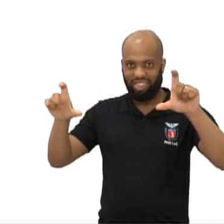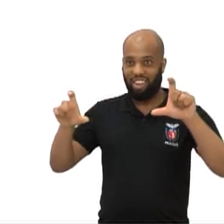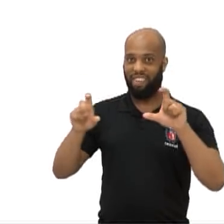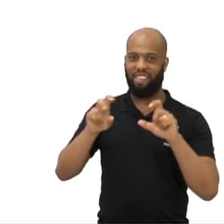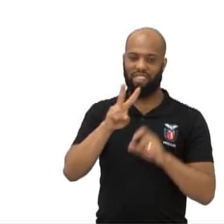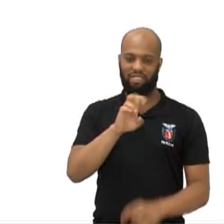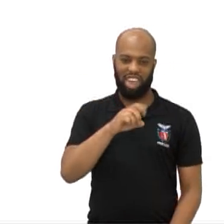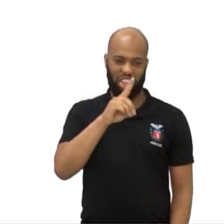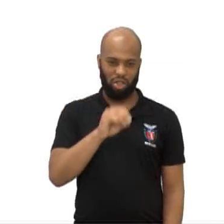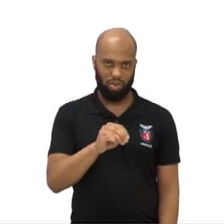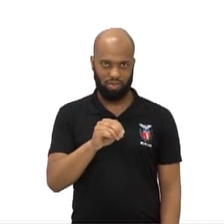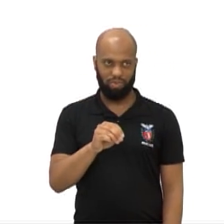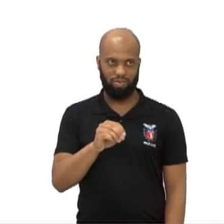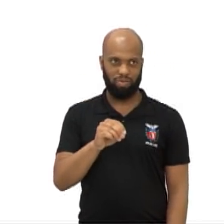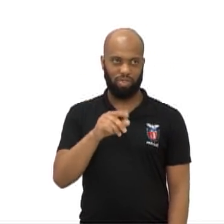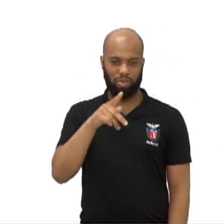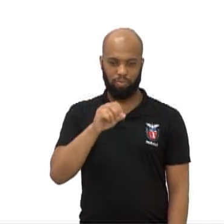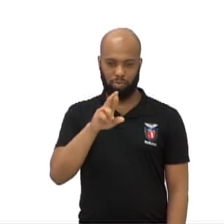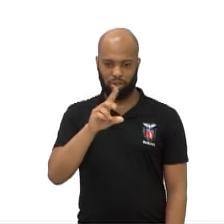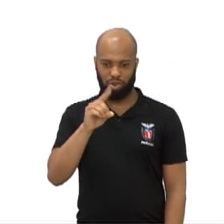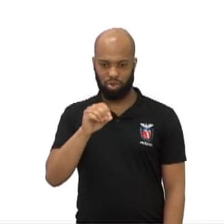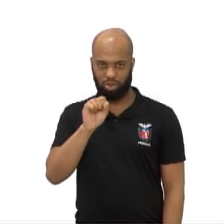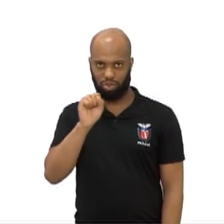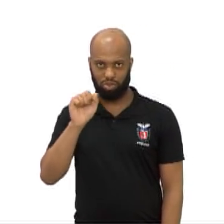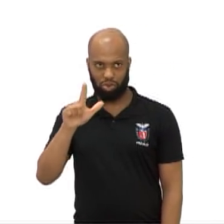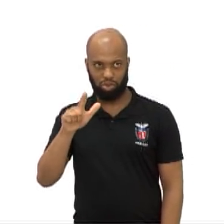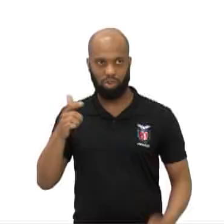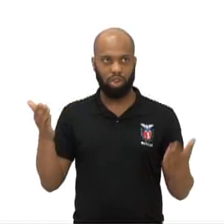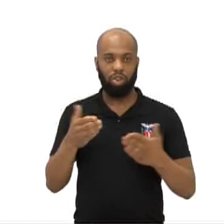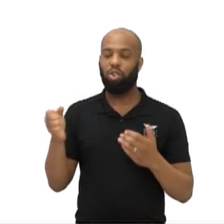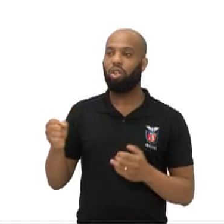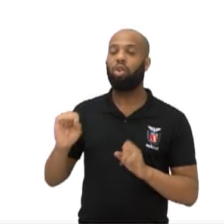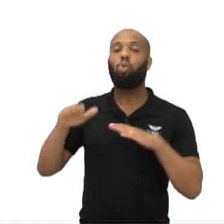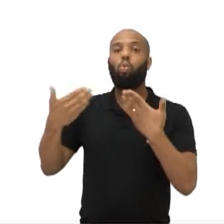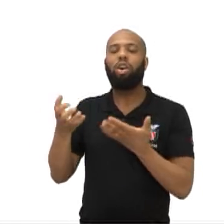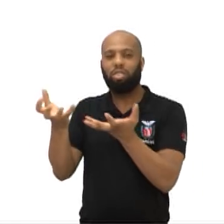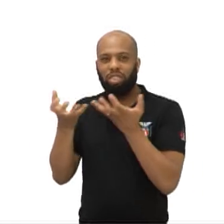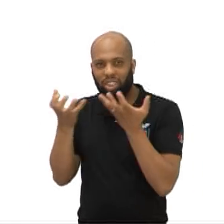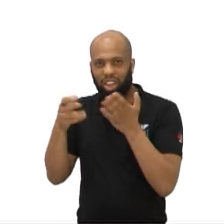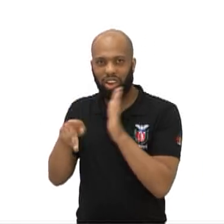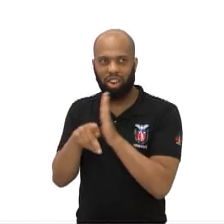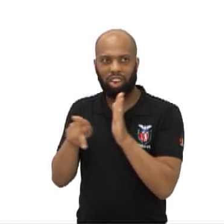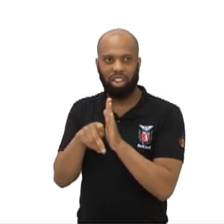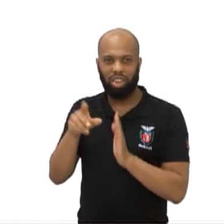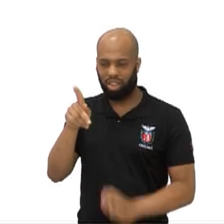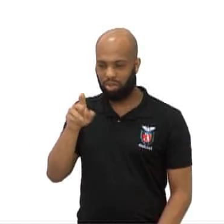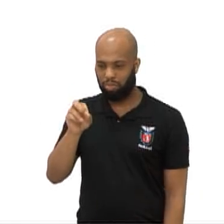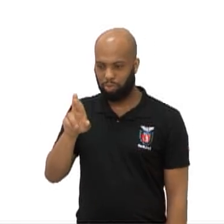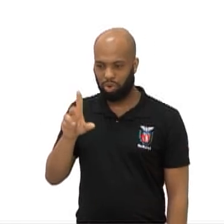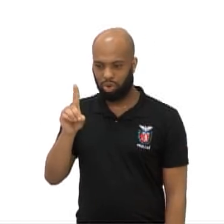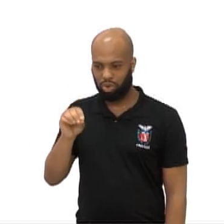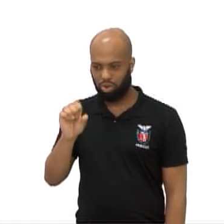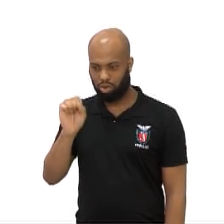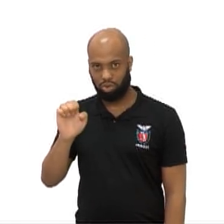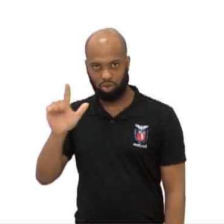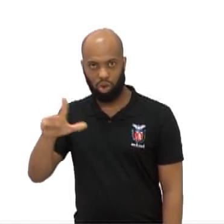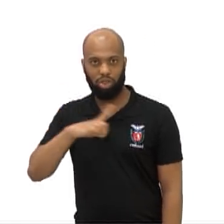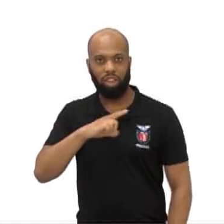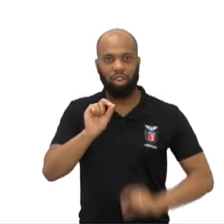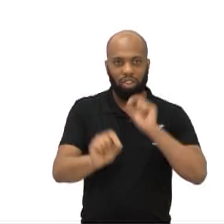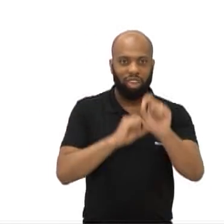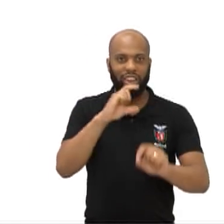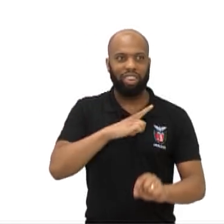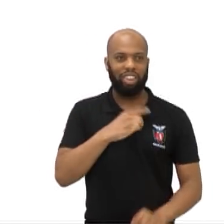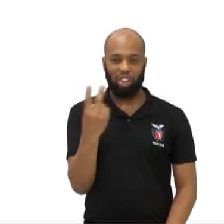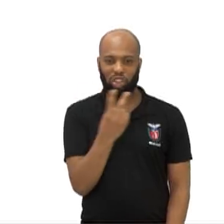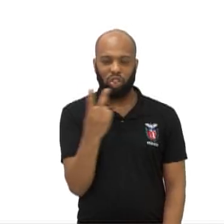observando, né? Quanto quer pelo pôr do sol? Alguém pergunta, né? Observem que a gente tem ali linguagem